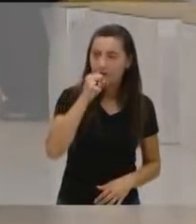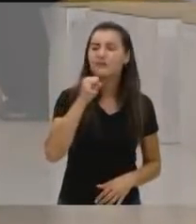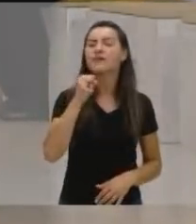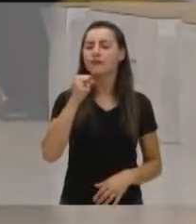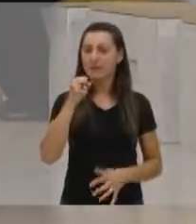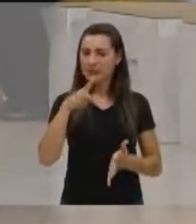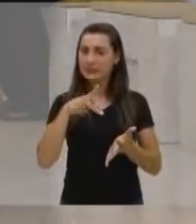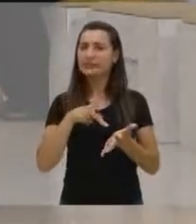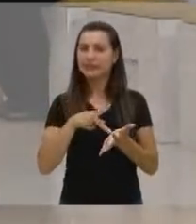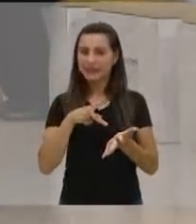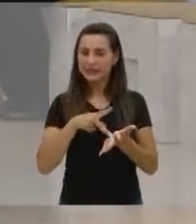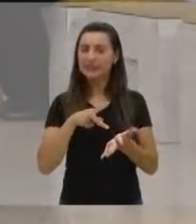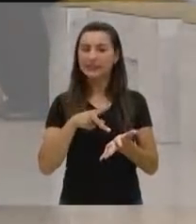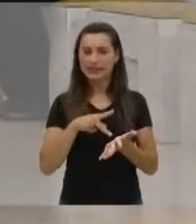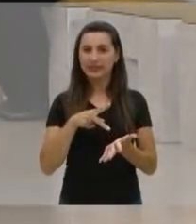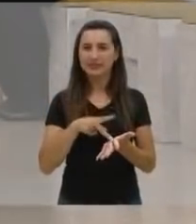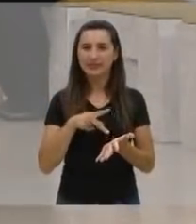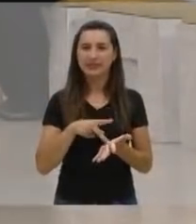imensa.